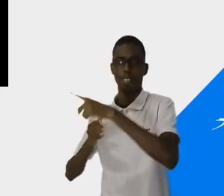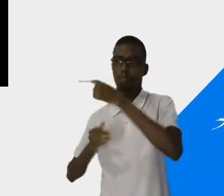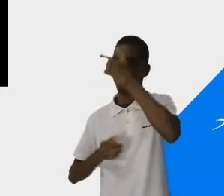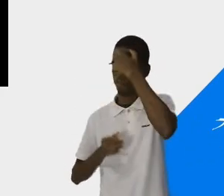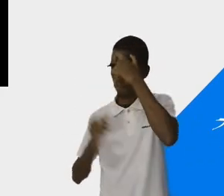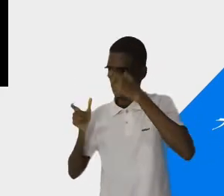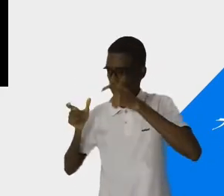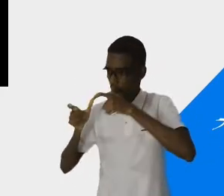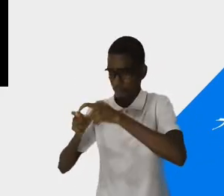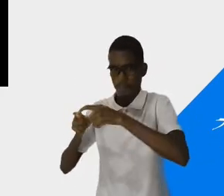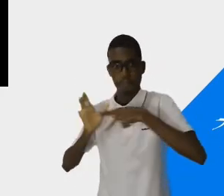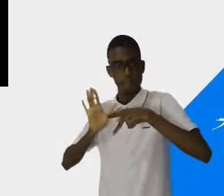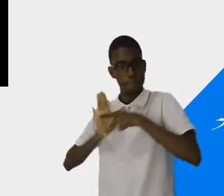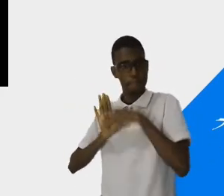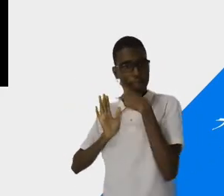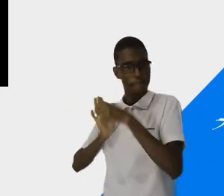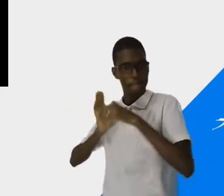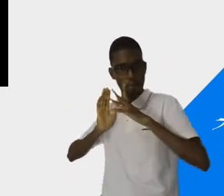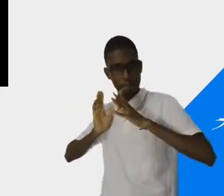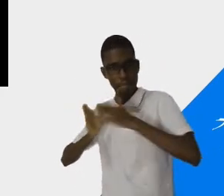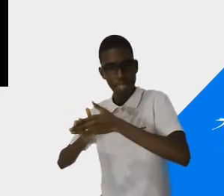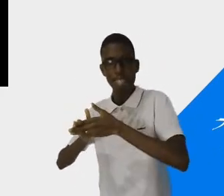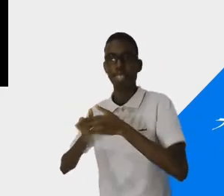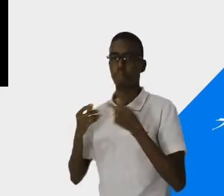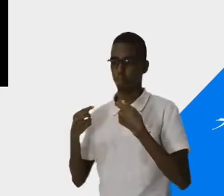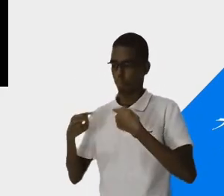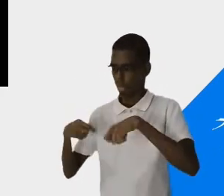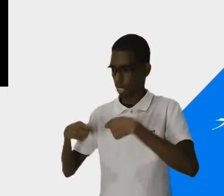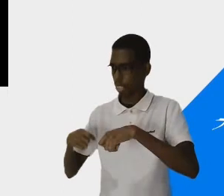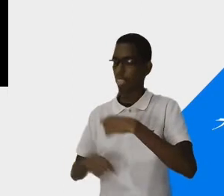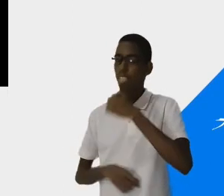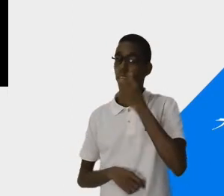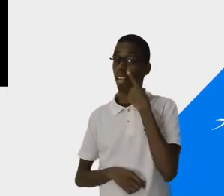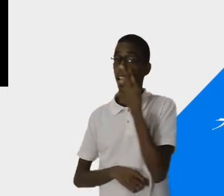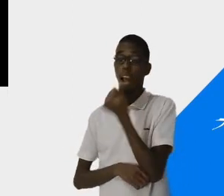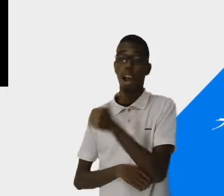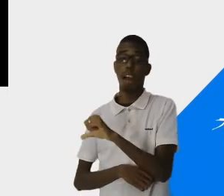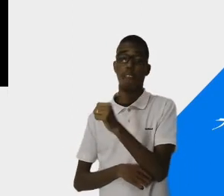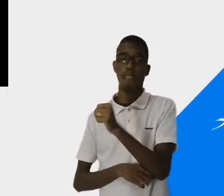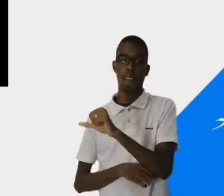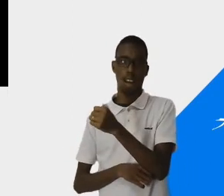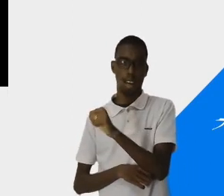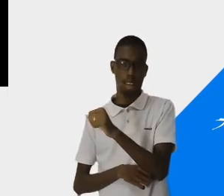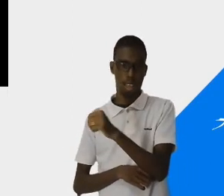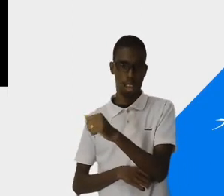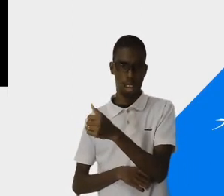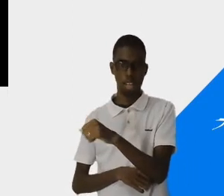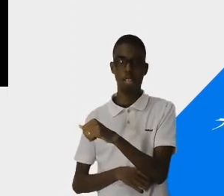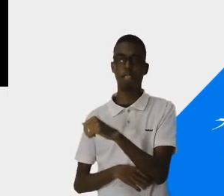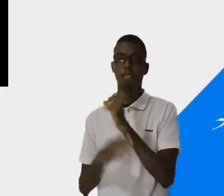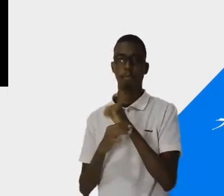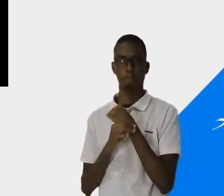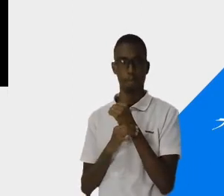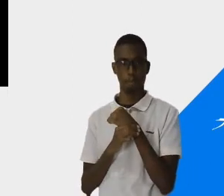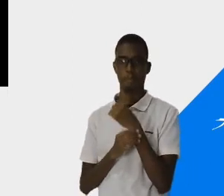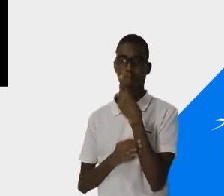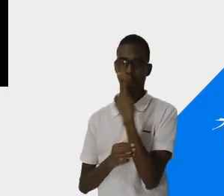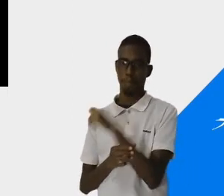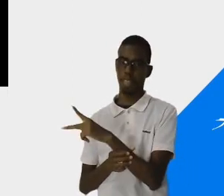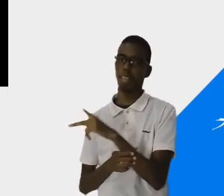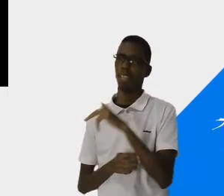Então, passa por uma avaliação neuropsicológica e da marcha, e aí na sequência é retirado de 30 a 40